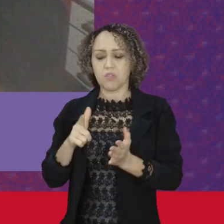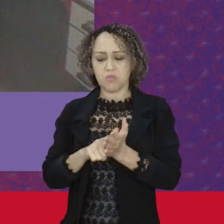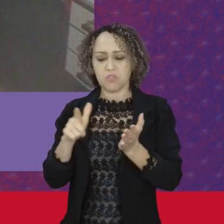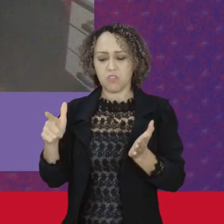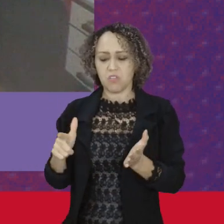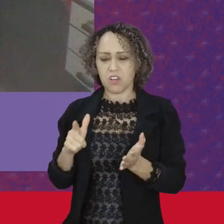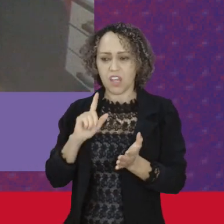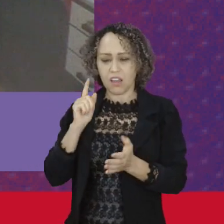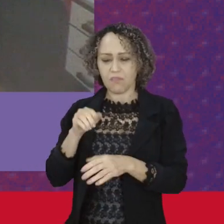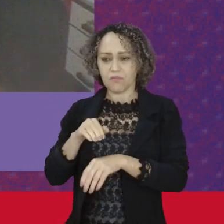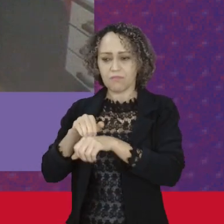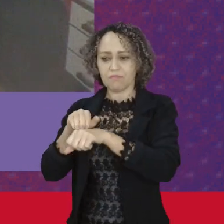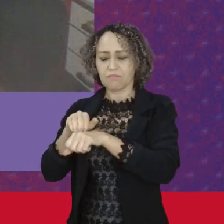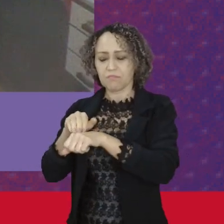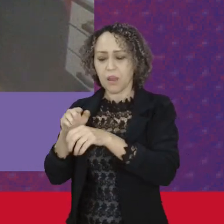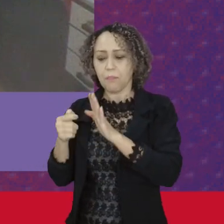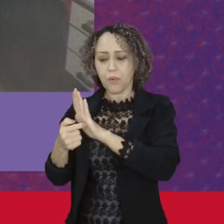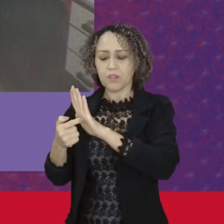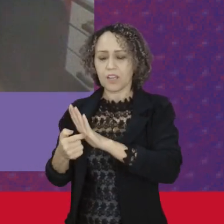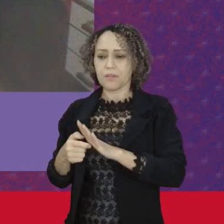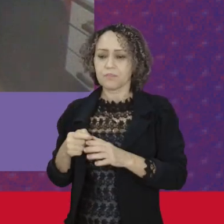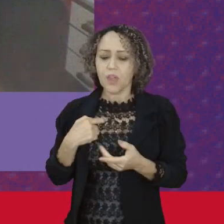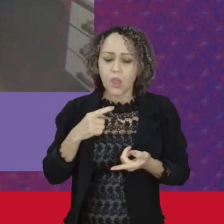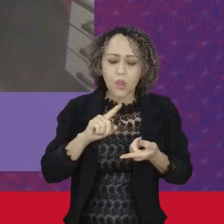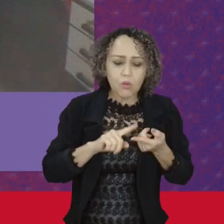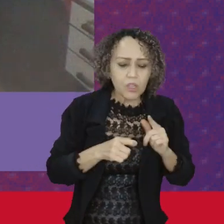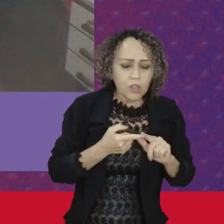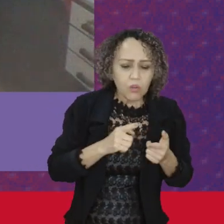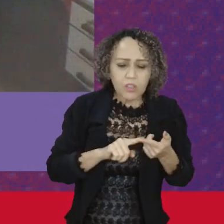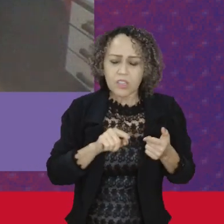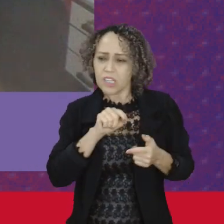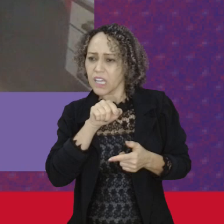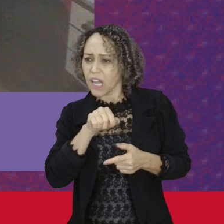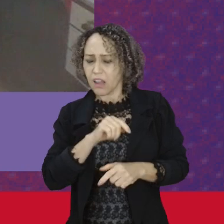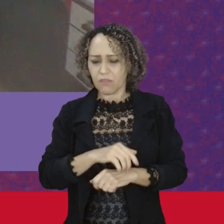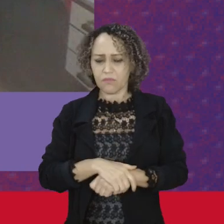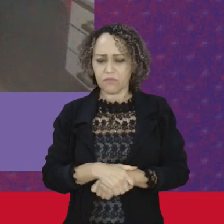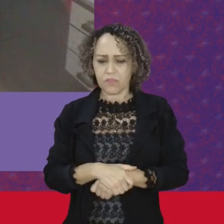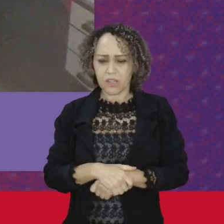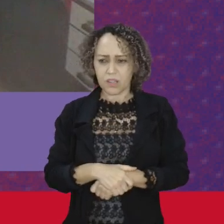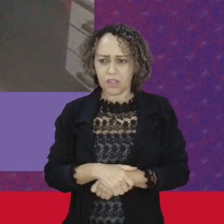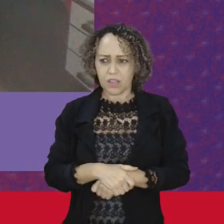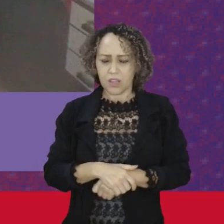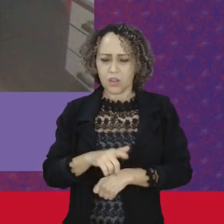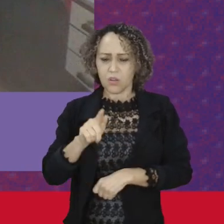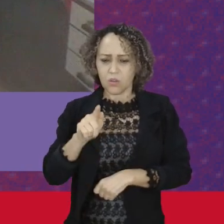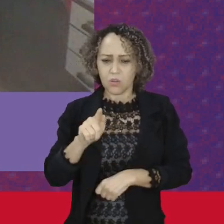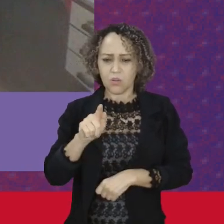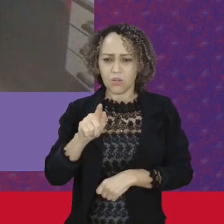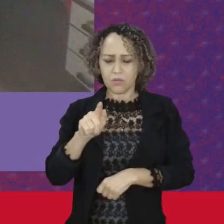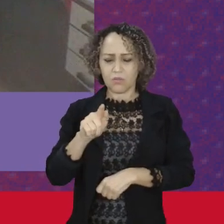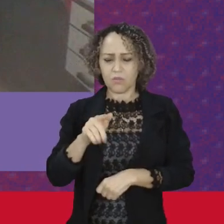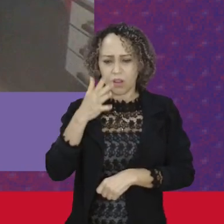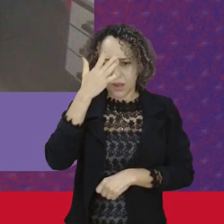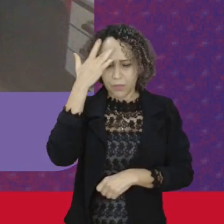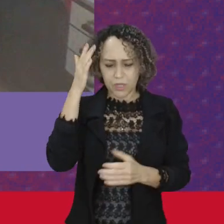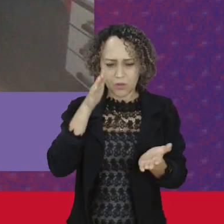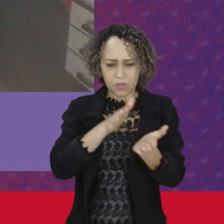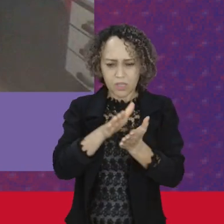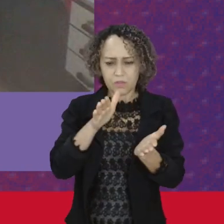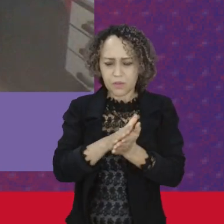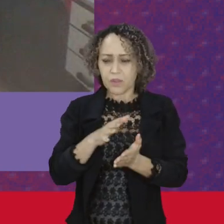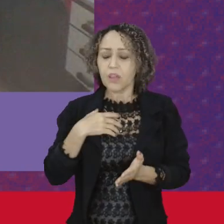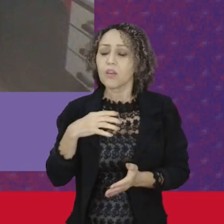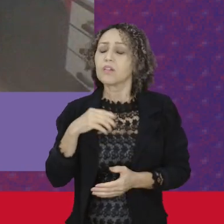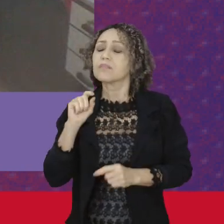Eu negociava com o padre, né? E ele e a gente, sabe como é que a gente fazia? A gente pegava